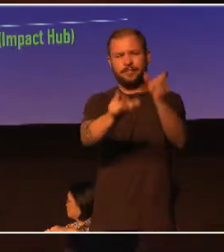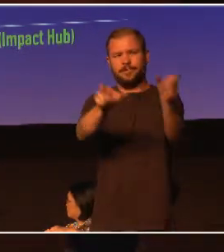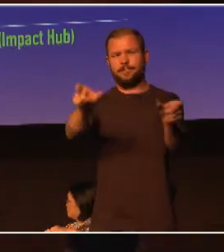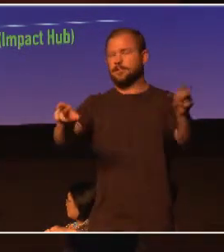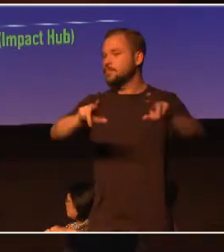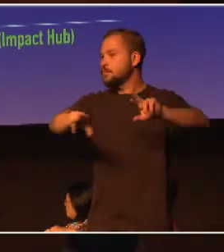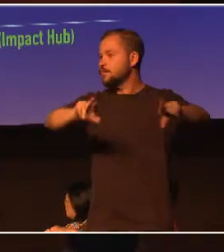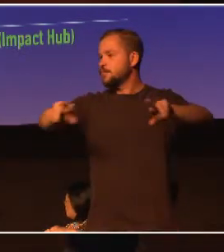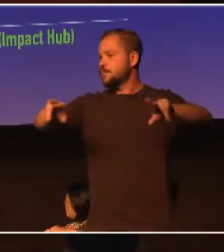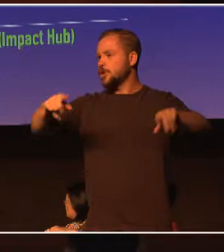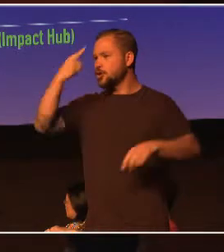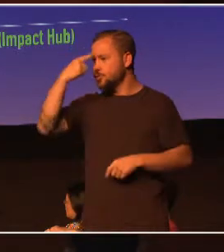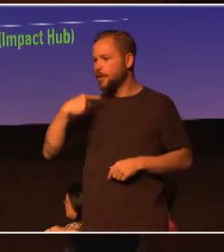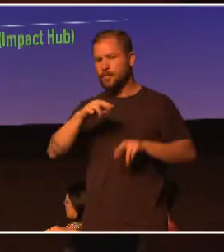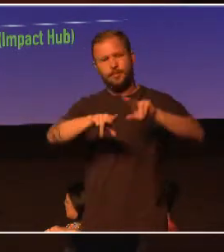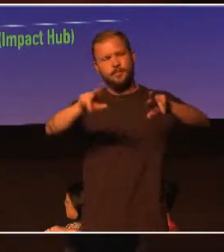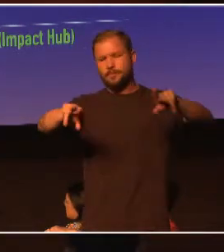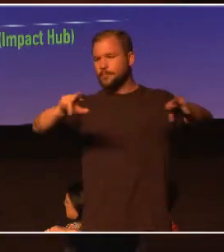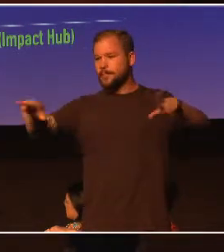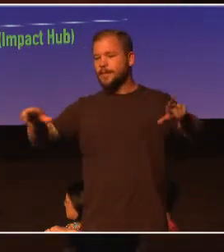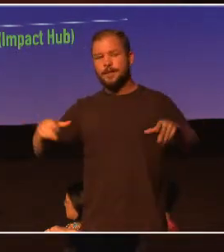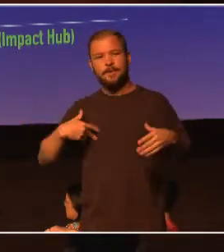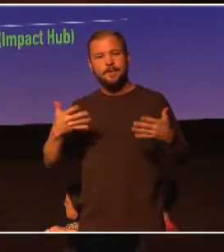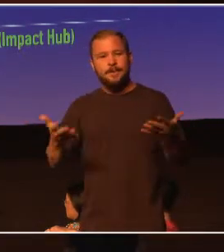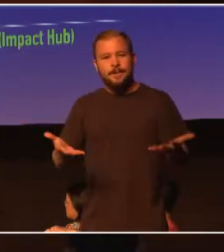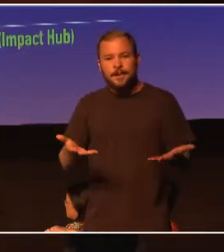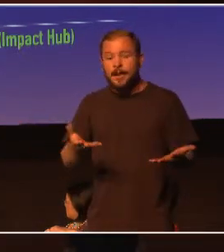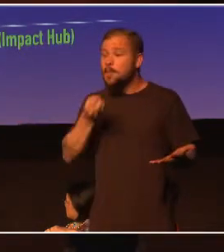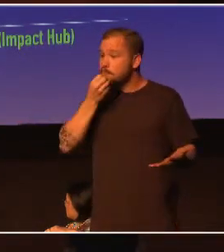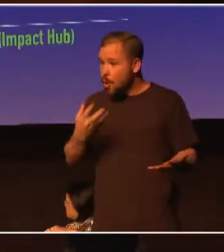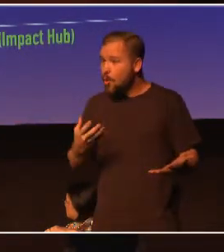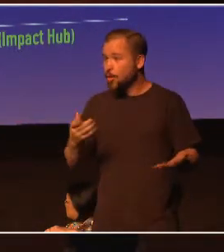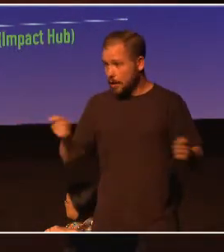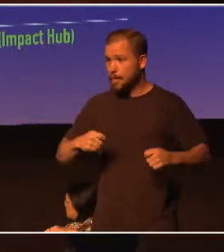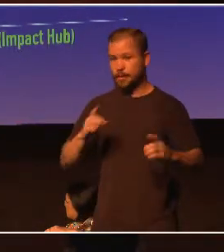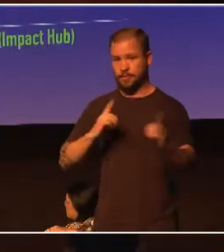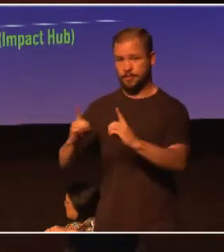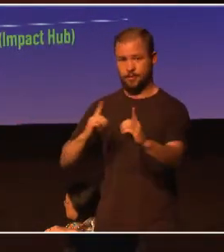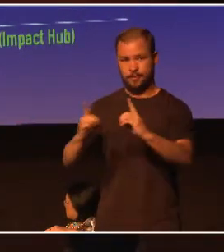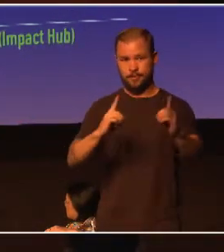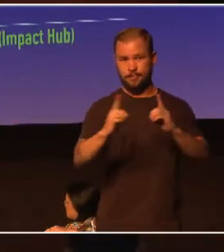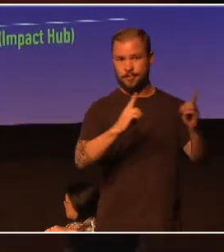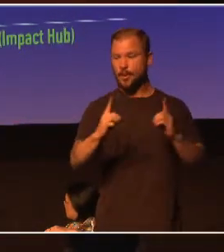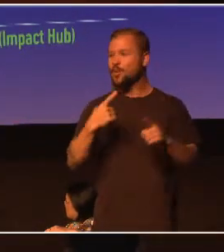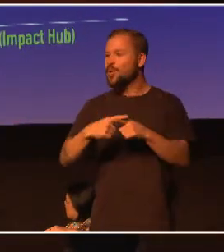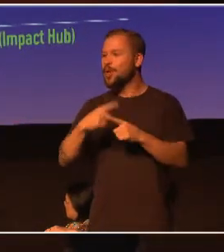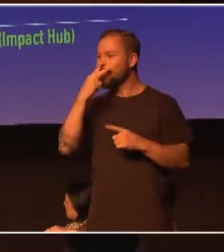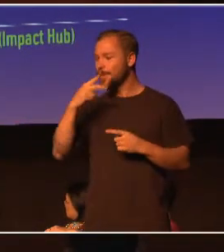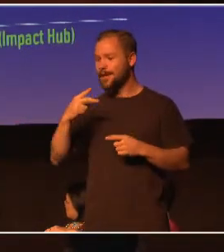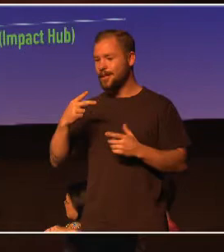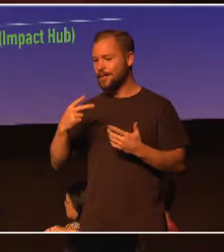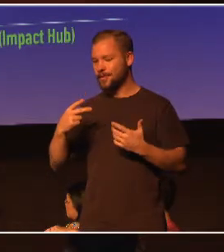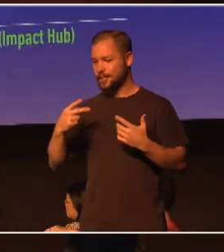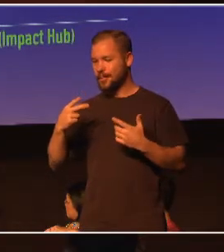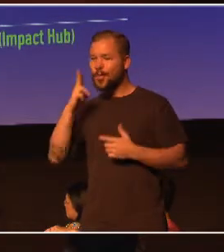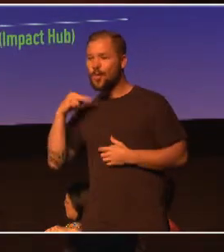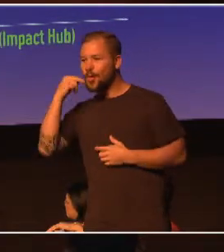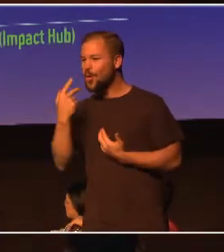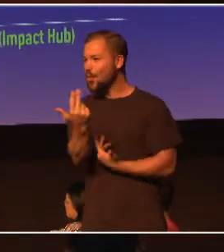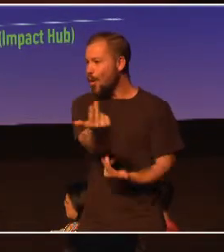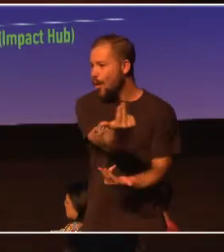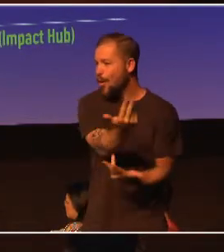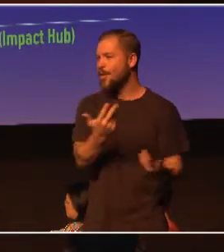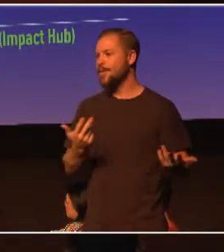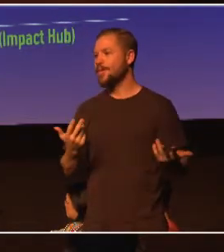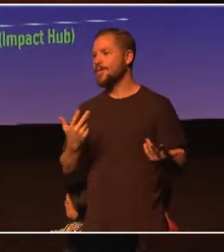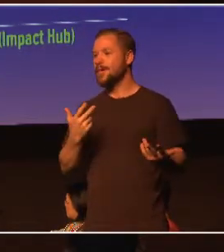diverso, que também para a gente é muito confortável dialogar entre pares, porque são pessoas que estão entendendo ali as nossas dores, porque compreendem o